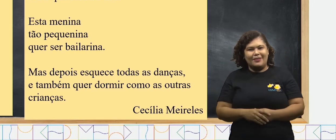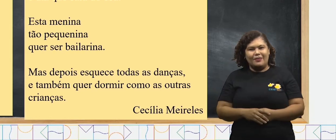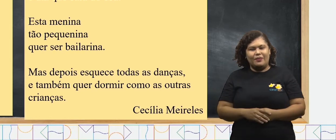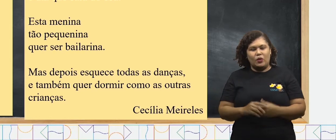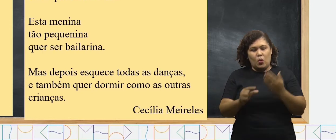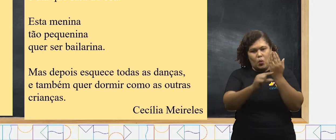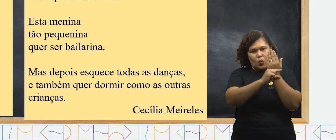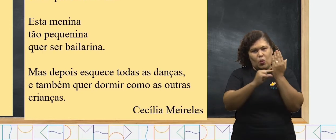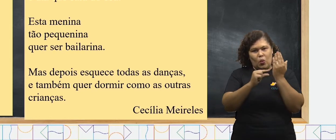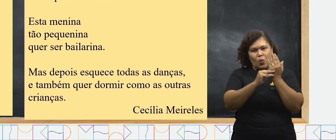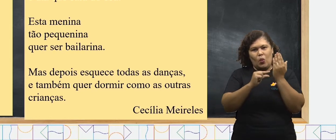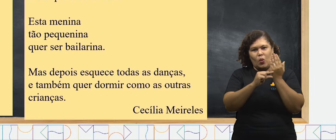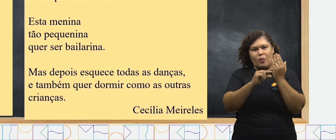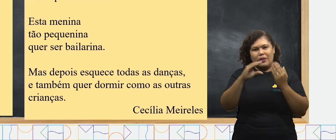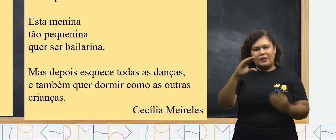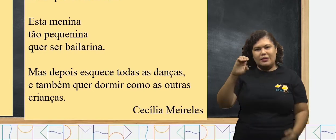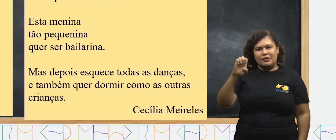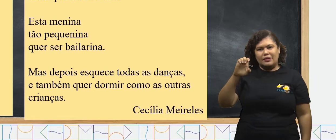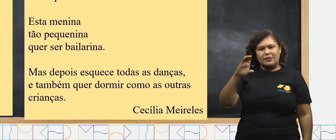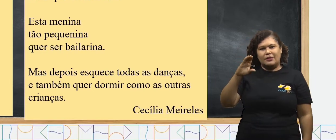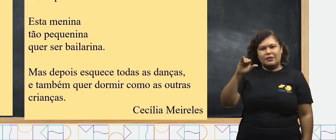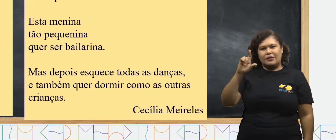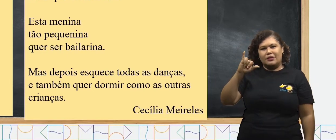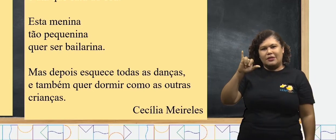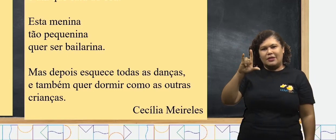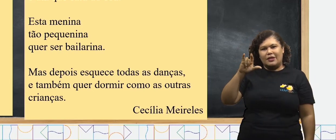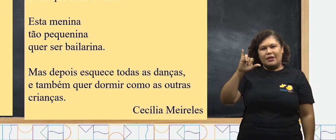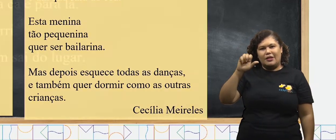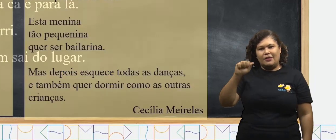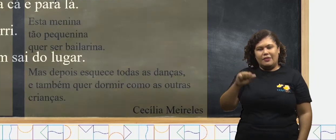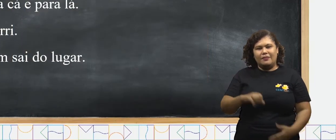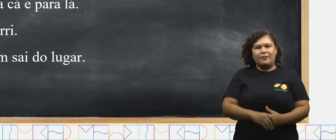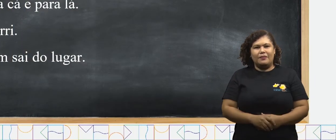Texto de Cecília Meireles. Vamos à questão.